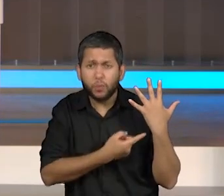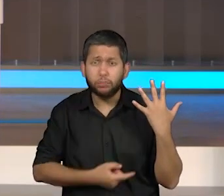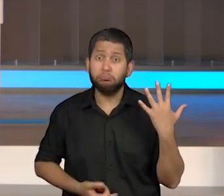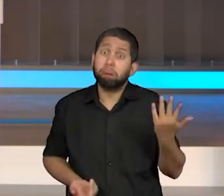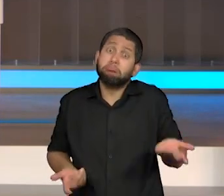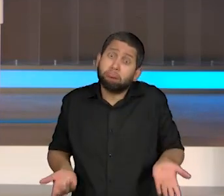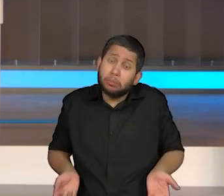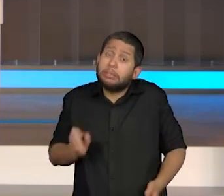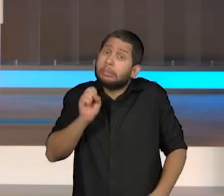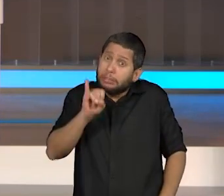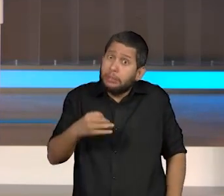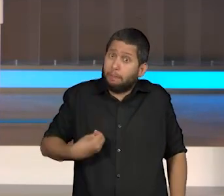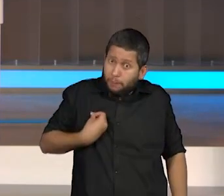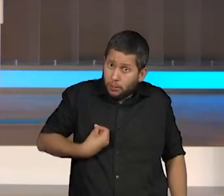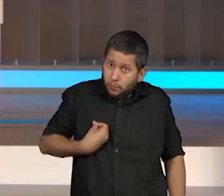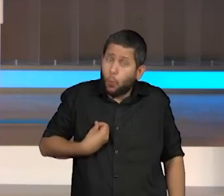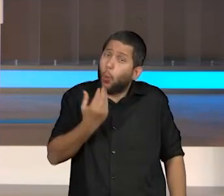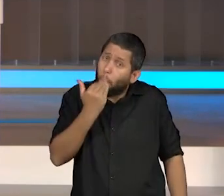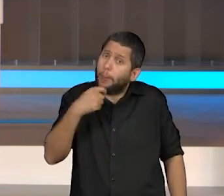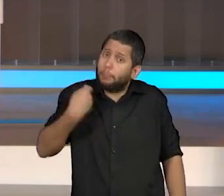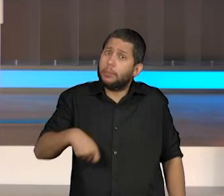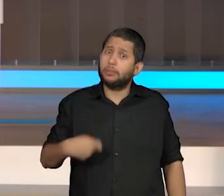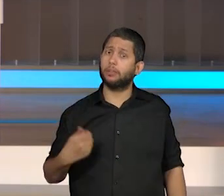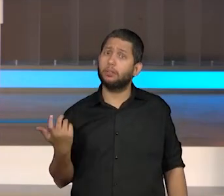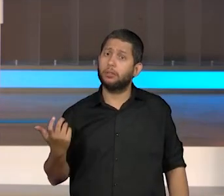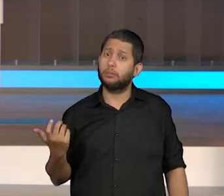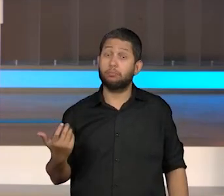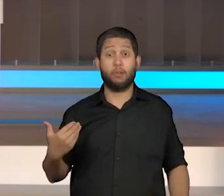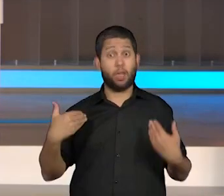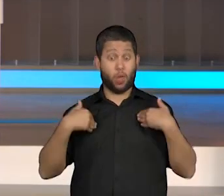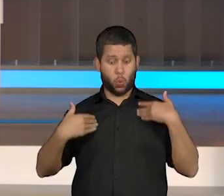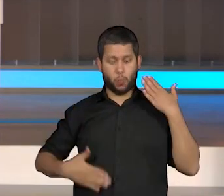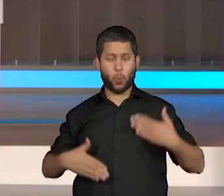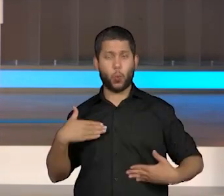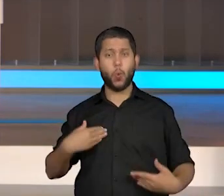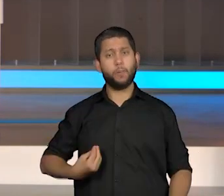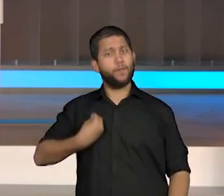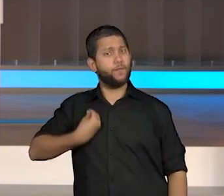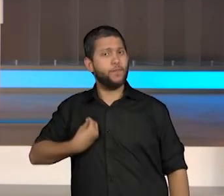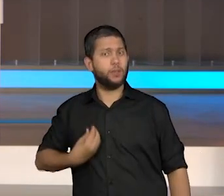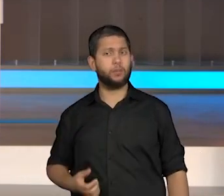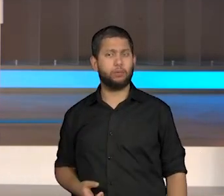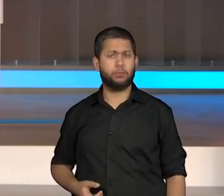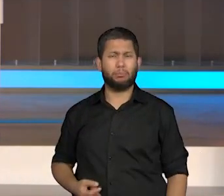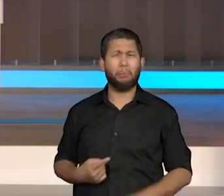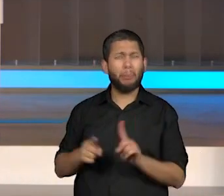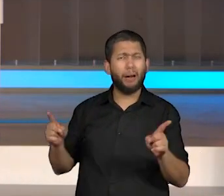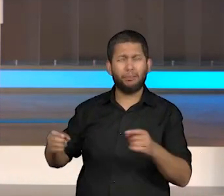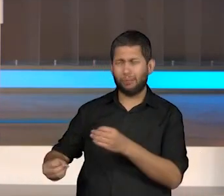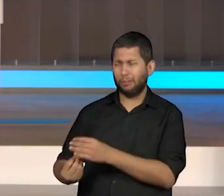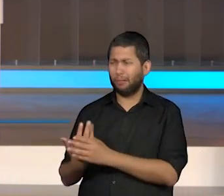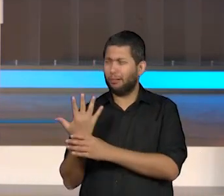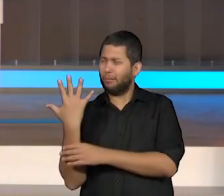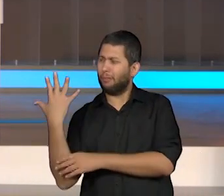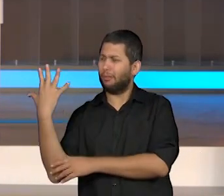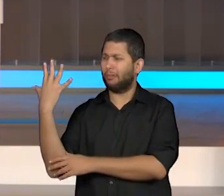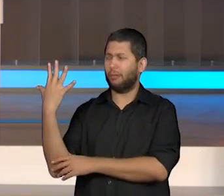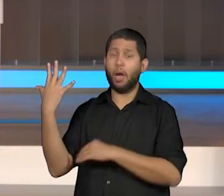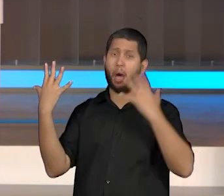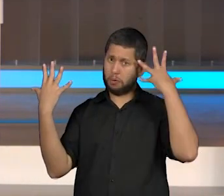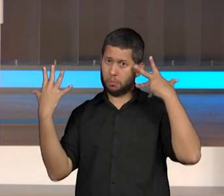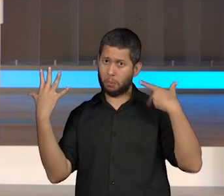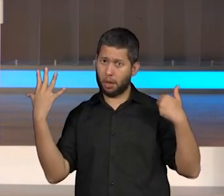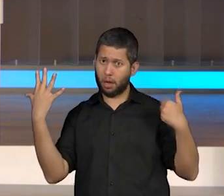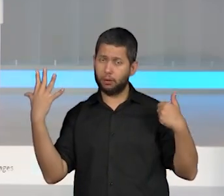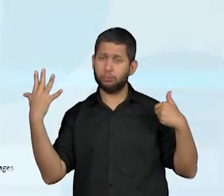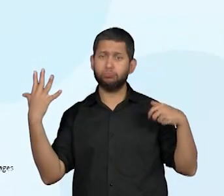os seres vivos se alimentam. E vocês já pensaram do que as plantas se alimentam?